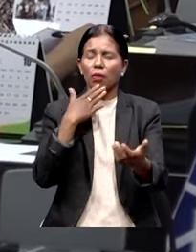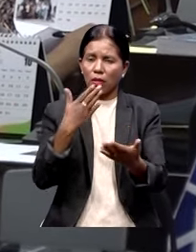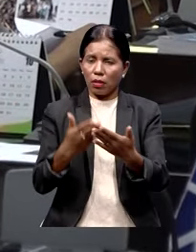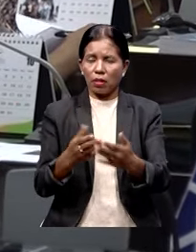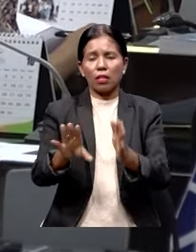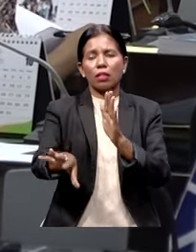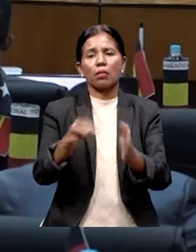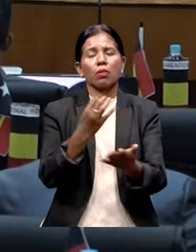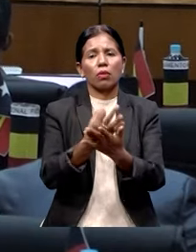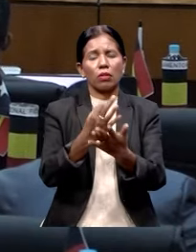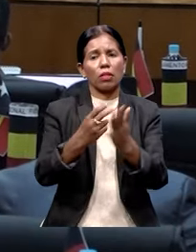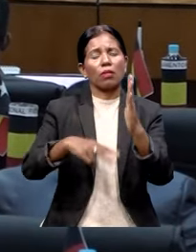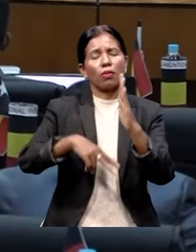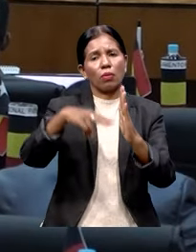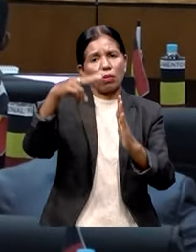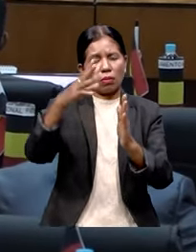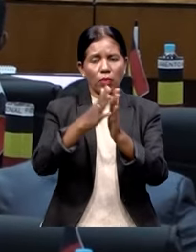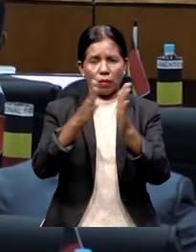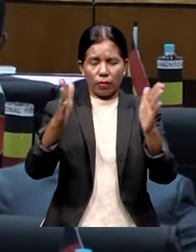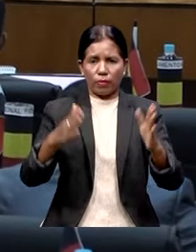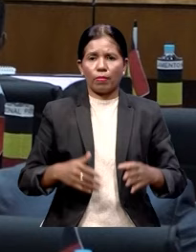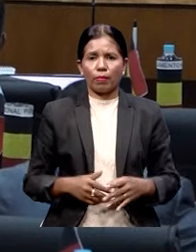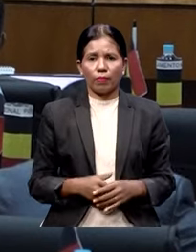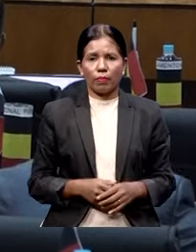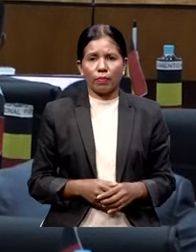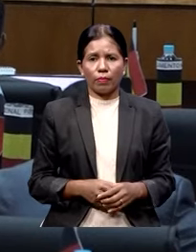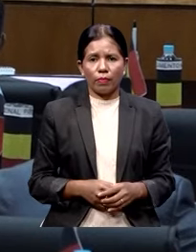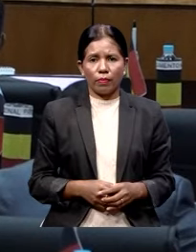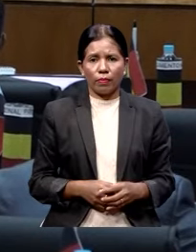mas sim o salário ou valor Nebe Bot. Luciano Amaral, Marito da Costa, GMN.